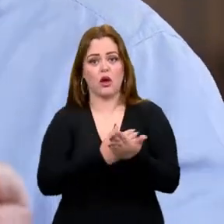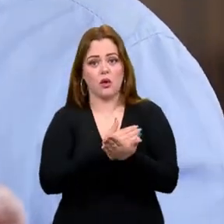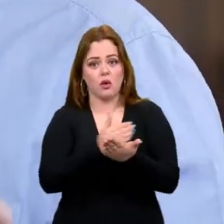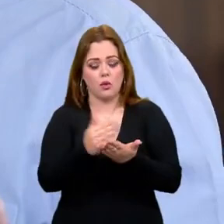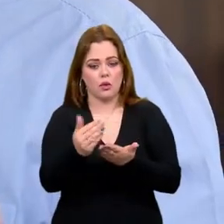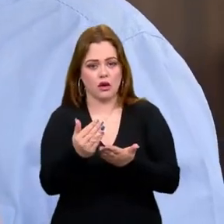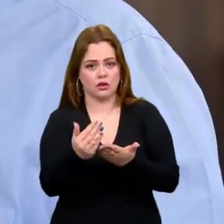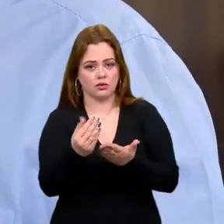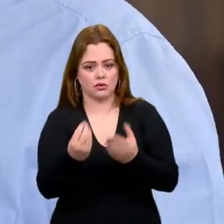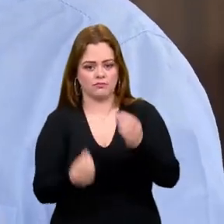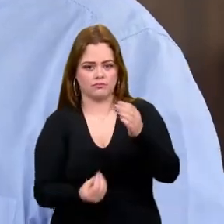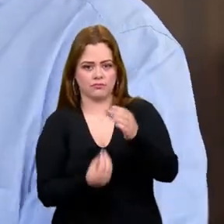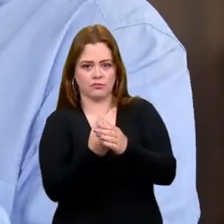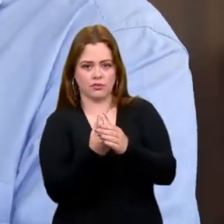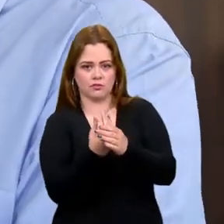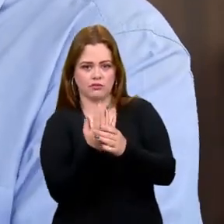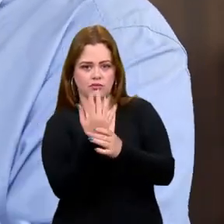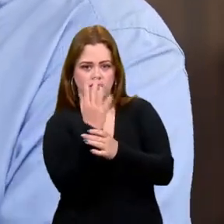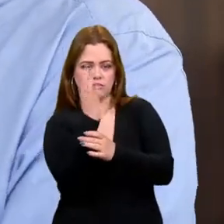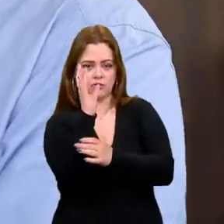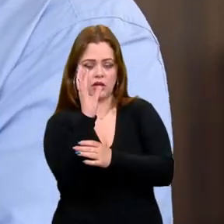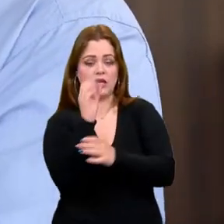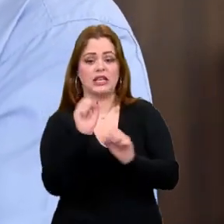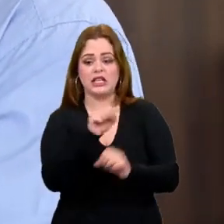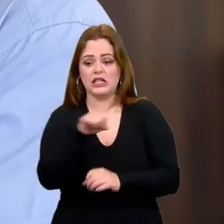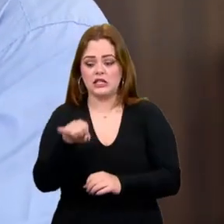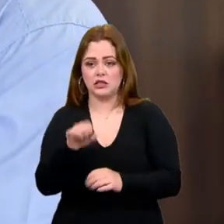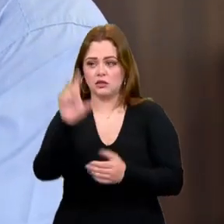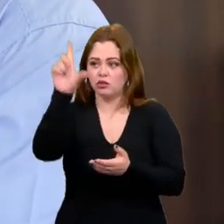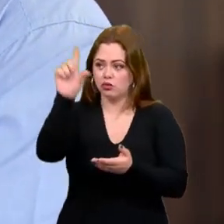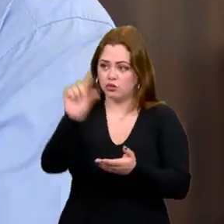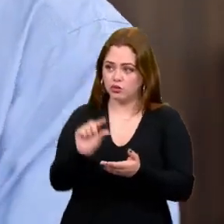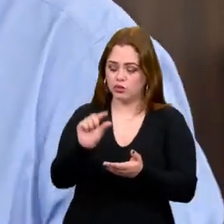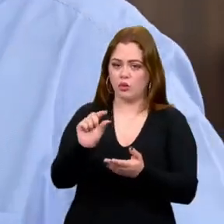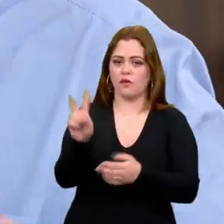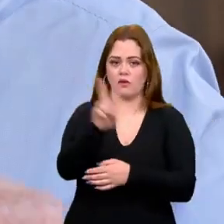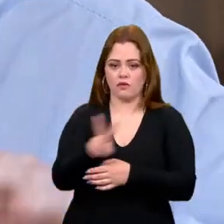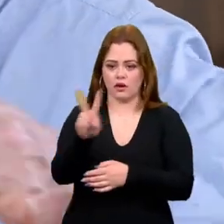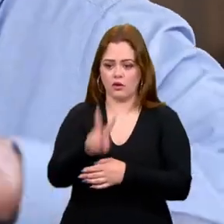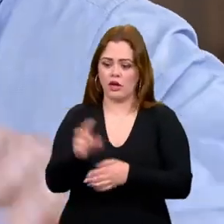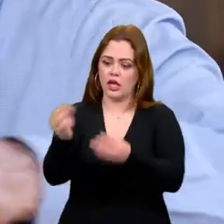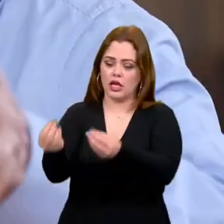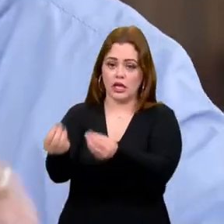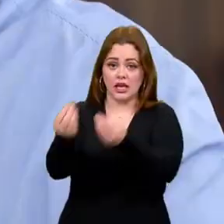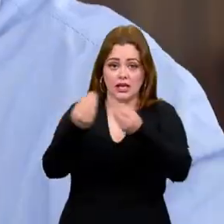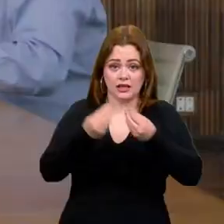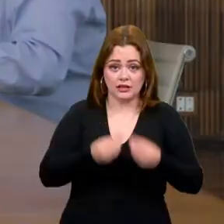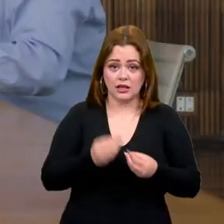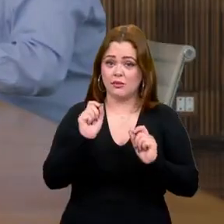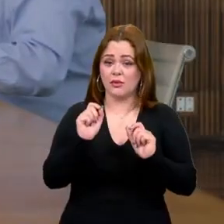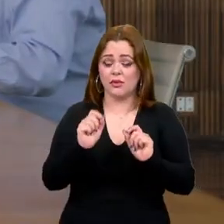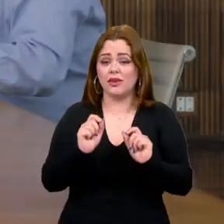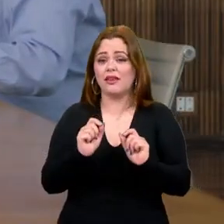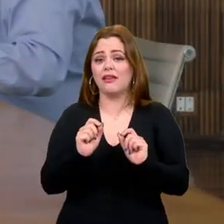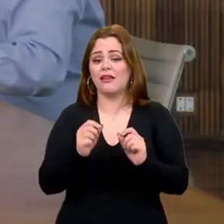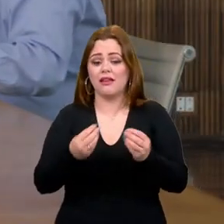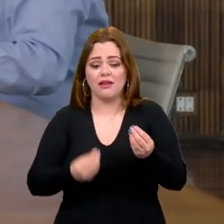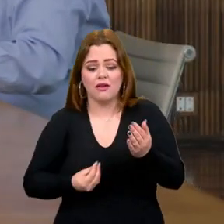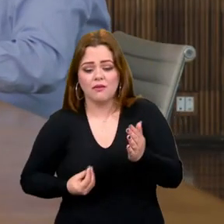baixo o preço ele não perca ele receba pelo menos o que ele investiu E aí o Brasil vai voltar a ficar tranquilo outra